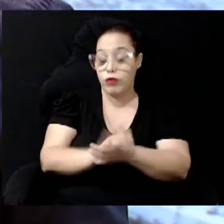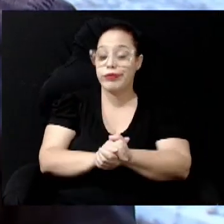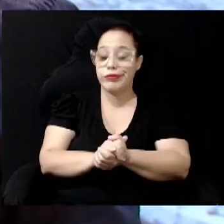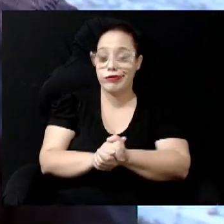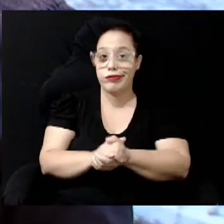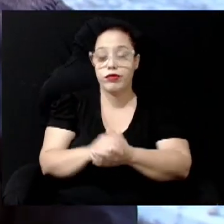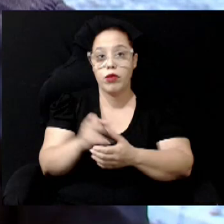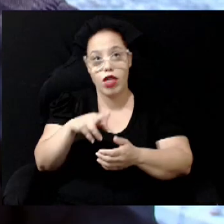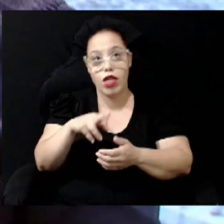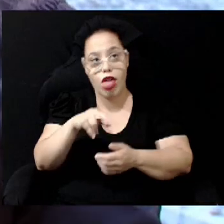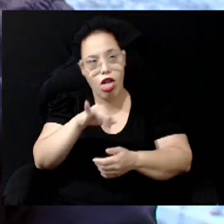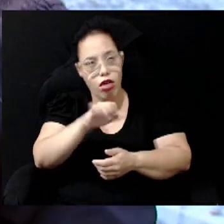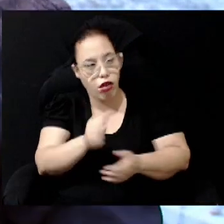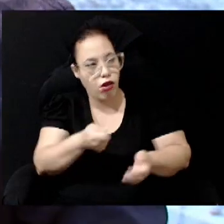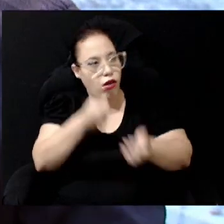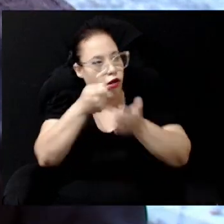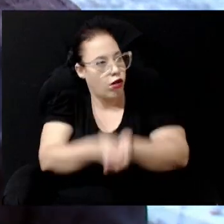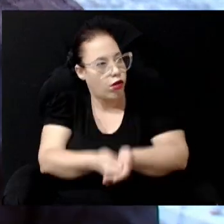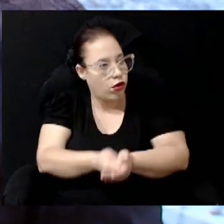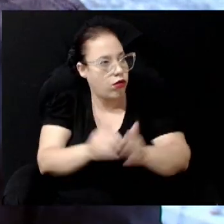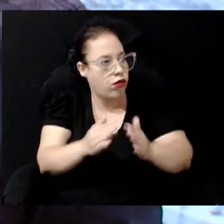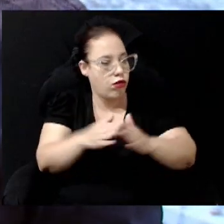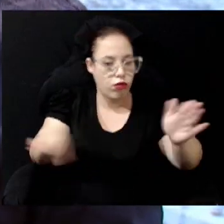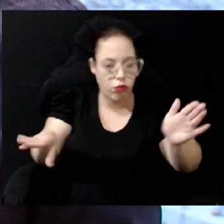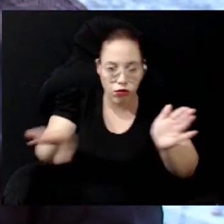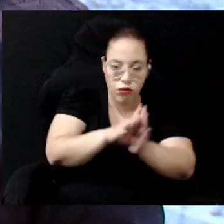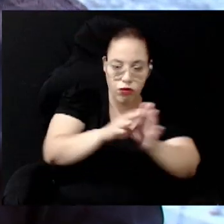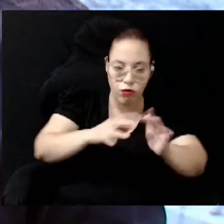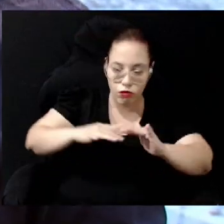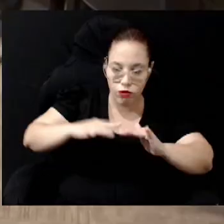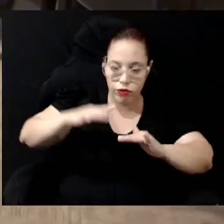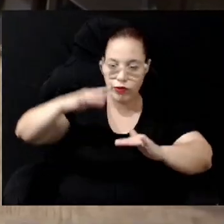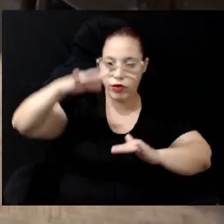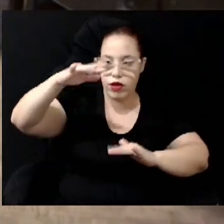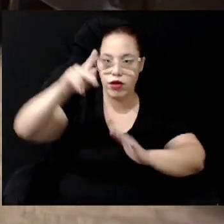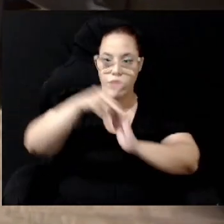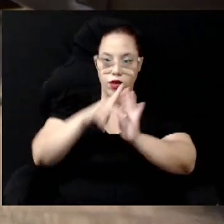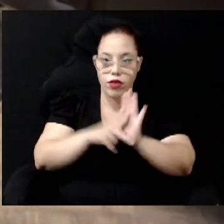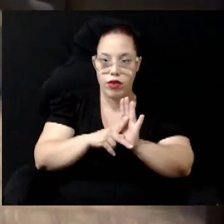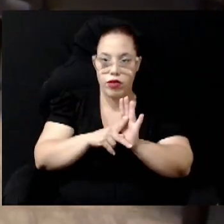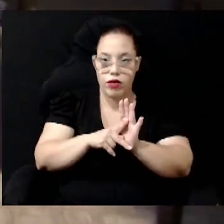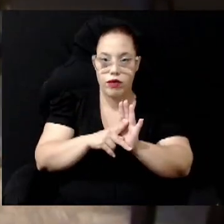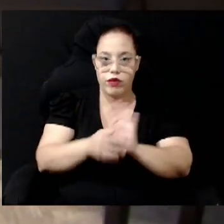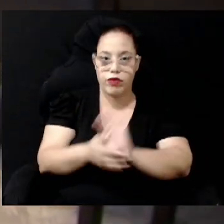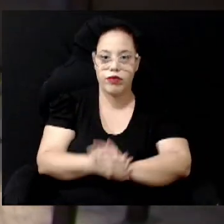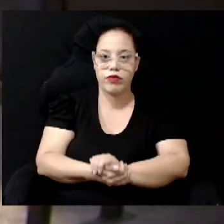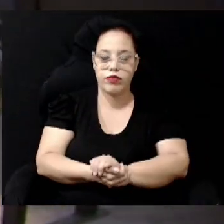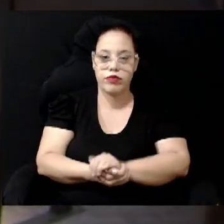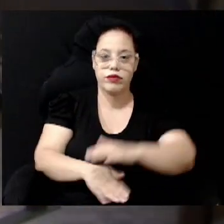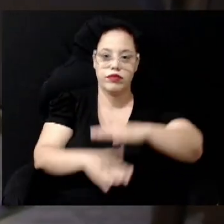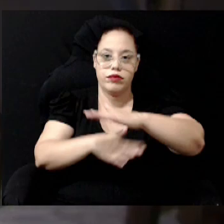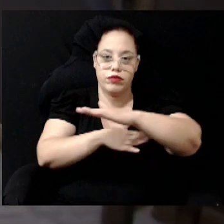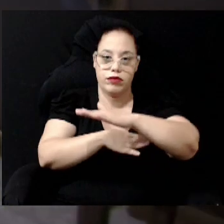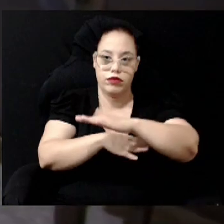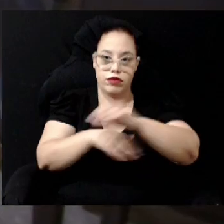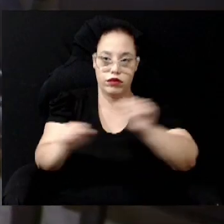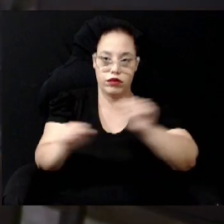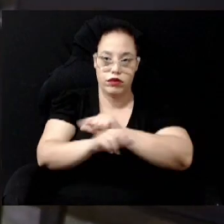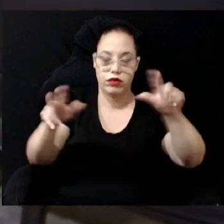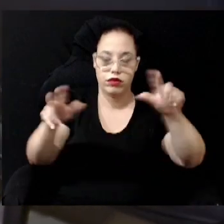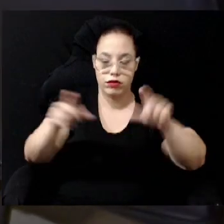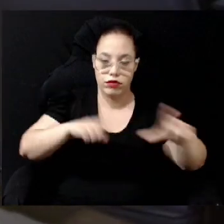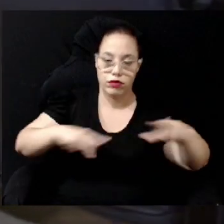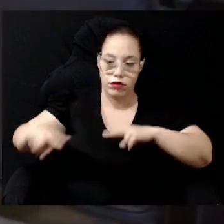implementada pela Casa para alcançar essa evolução é o projeto que a gente está concorrendo. O Prêmio Transparência e Fiscalização Pública tem